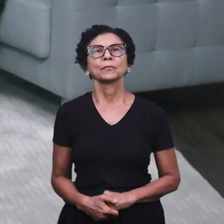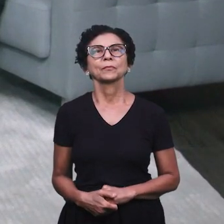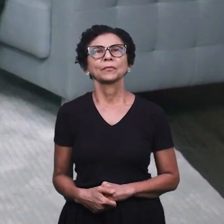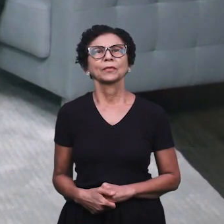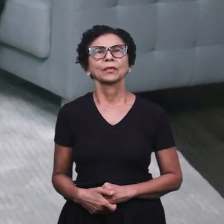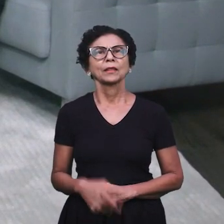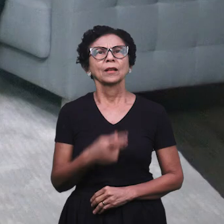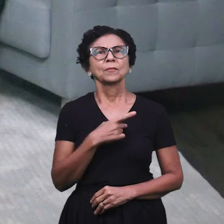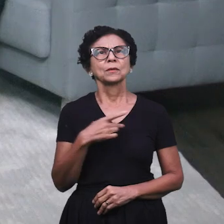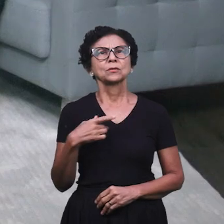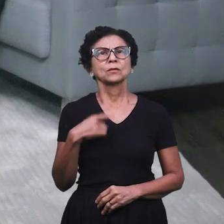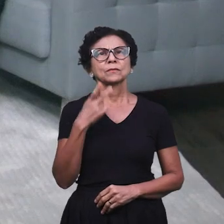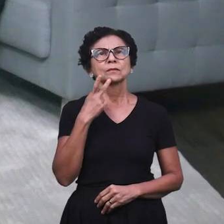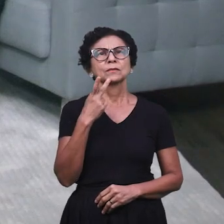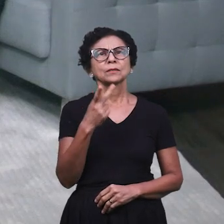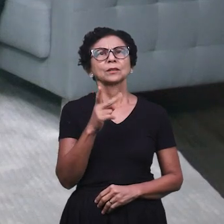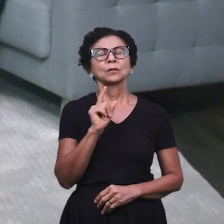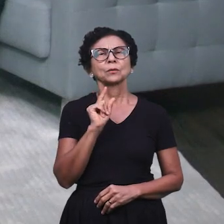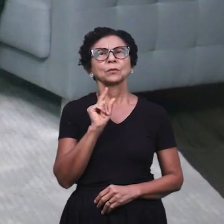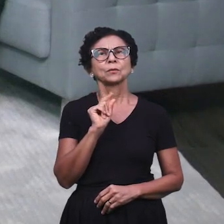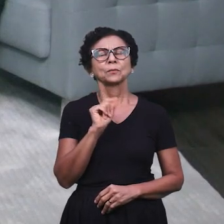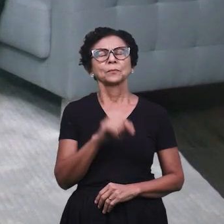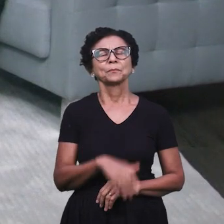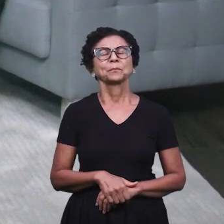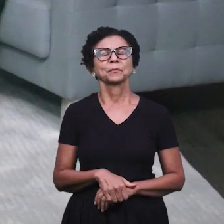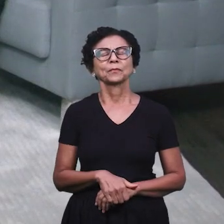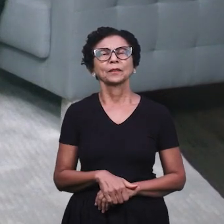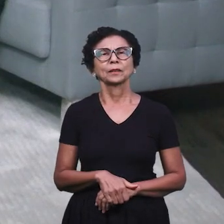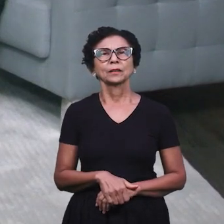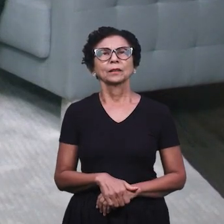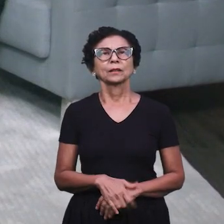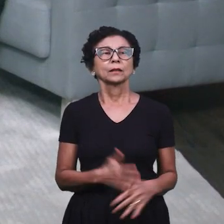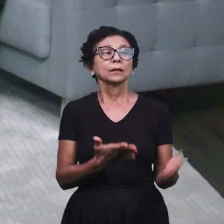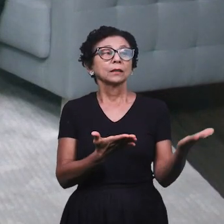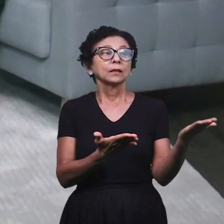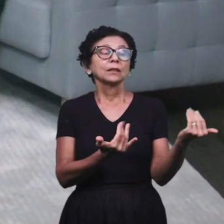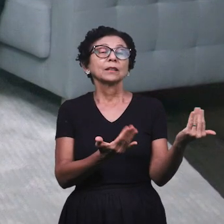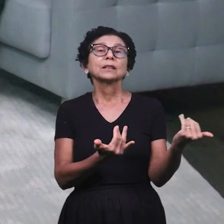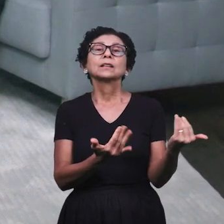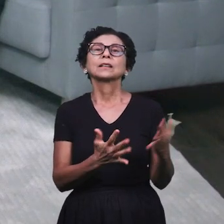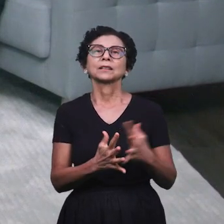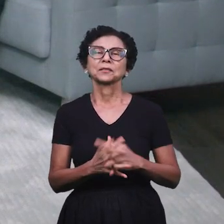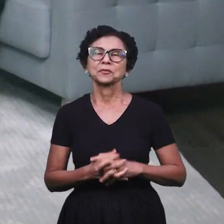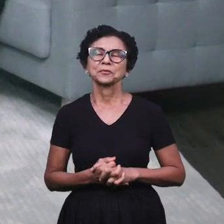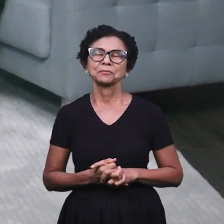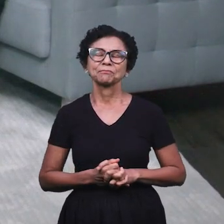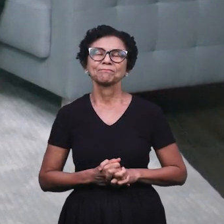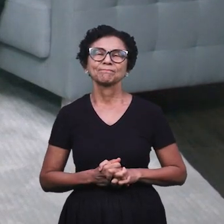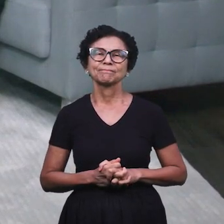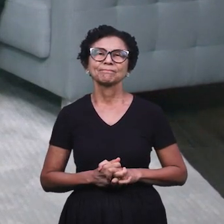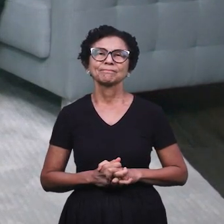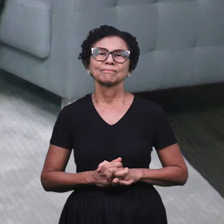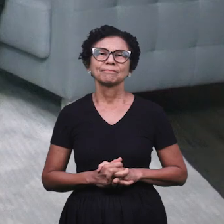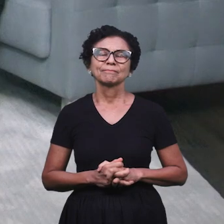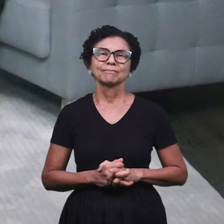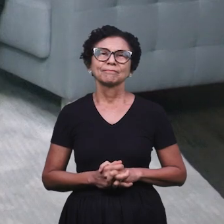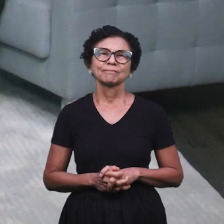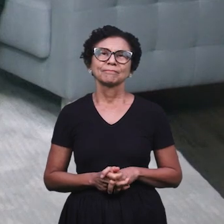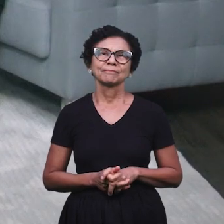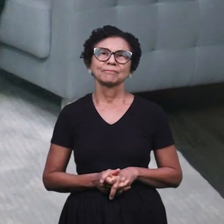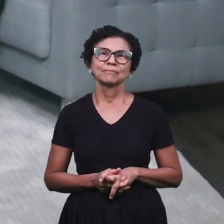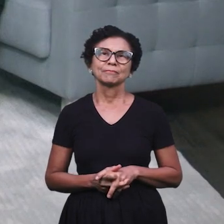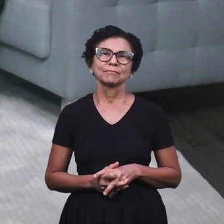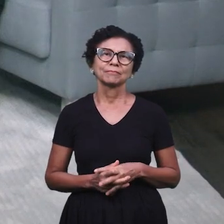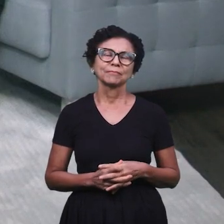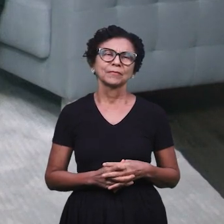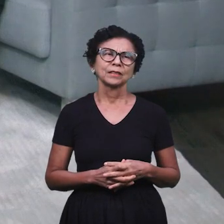senhor citou o jovem. Como que o jovem pode fazer, pode trabalhar na igreja?